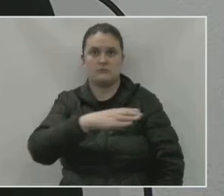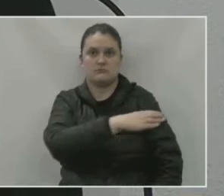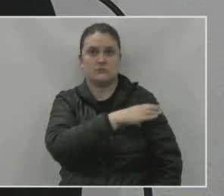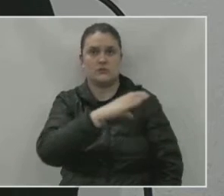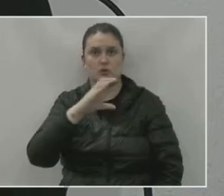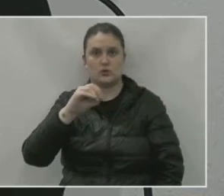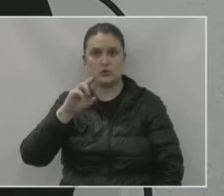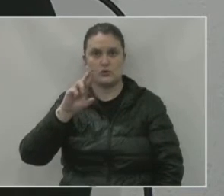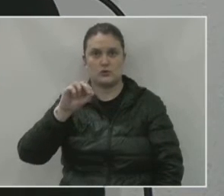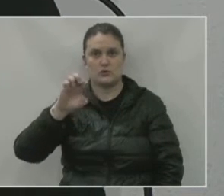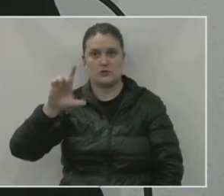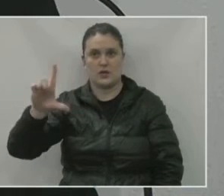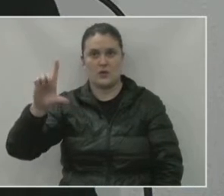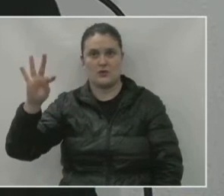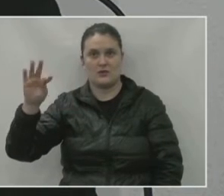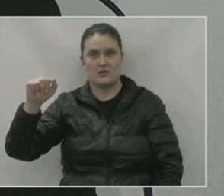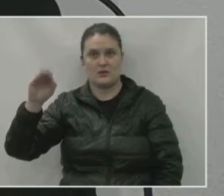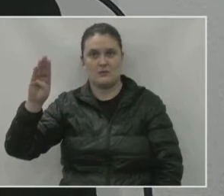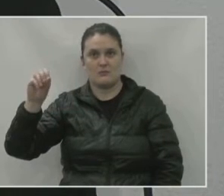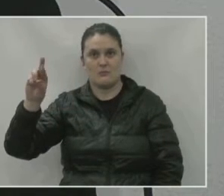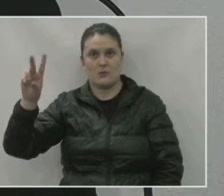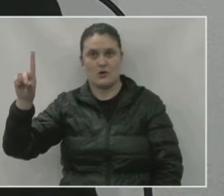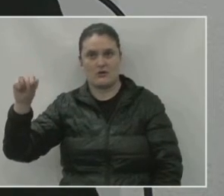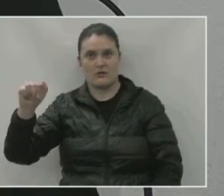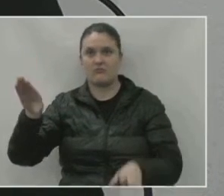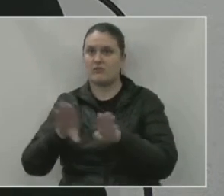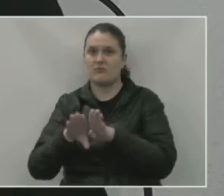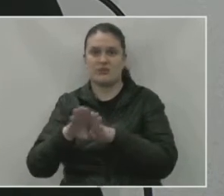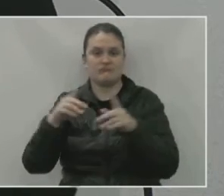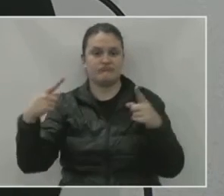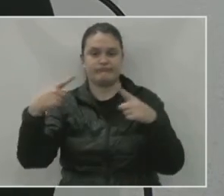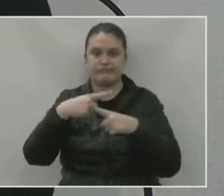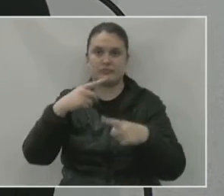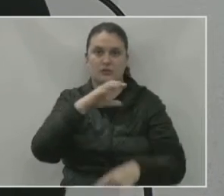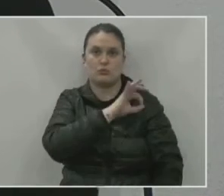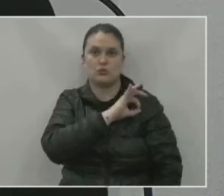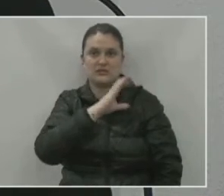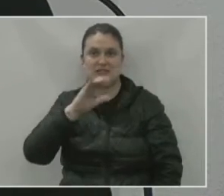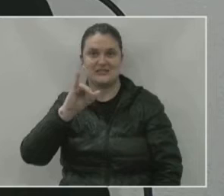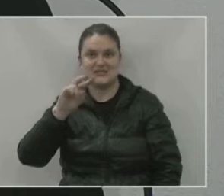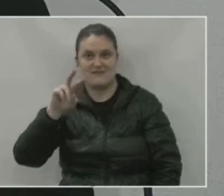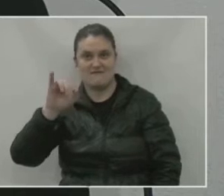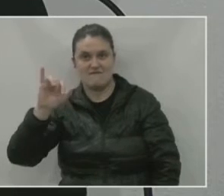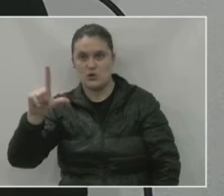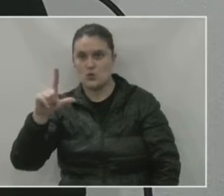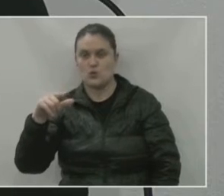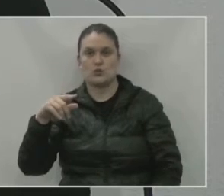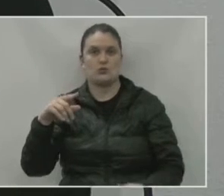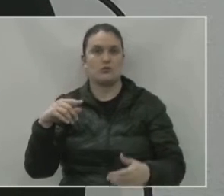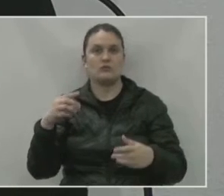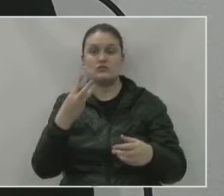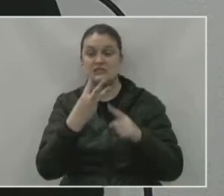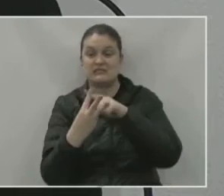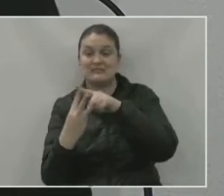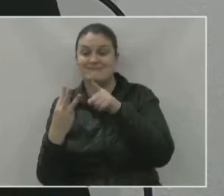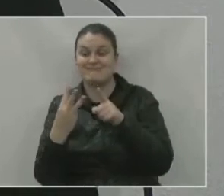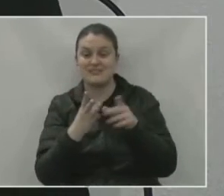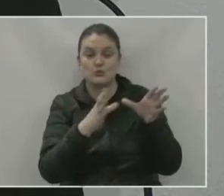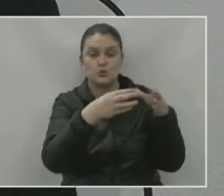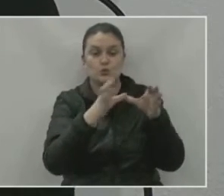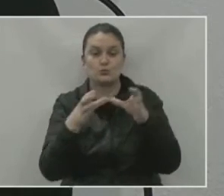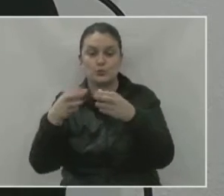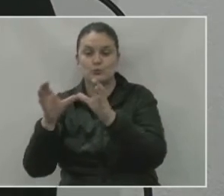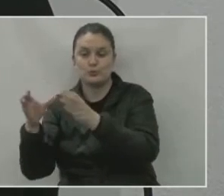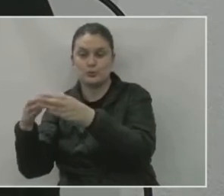Taborda, nem o Coronel Taborda da Polícia Civil, então nós também, nem no DEPEN, e o DEPEN também